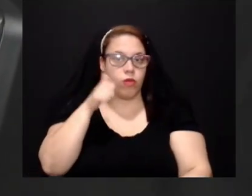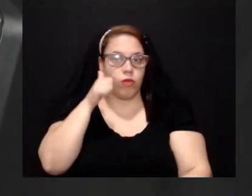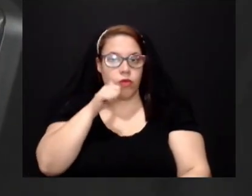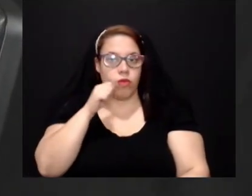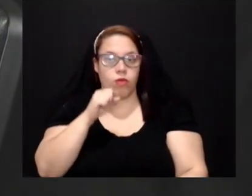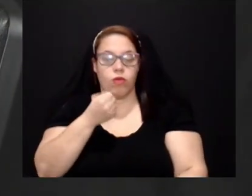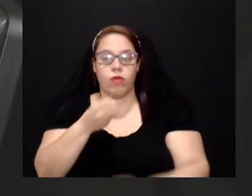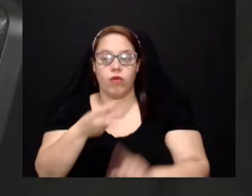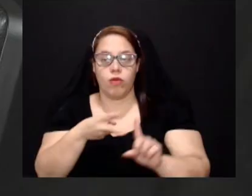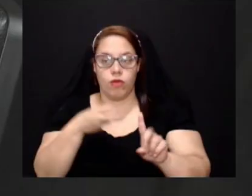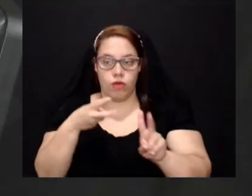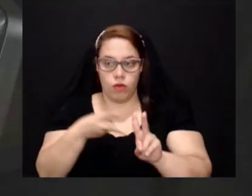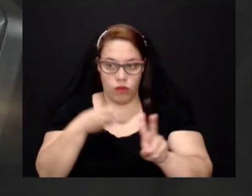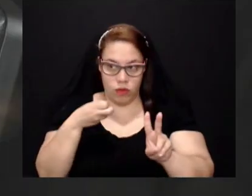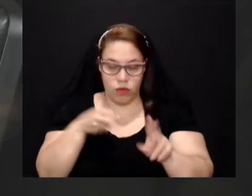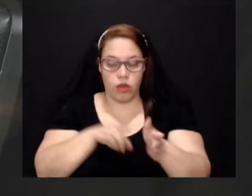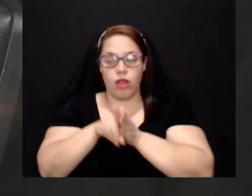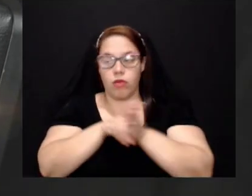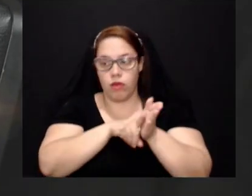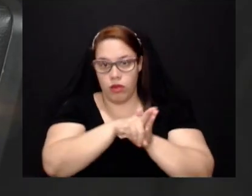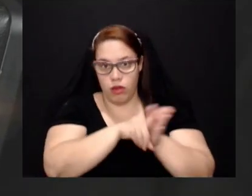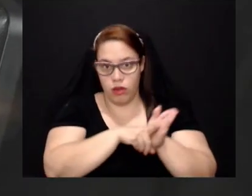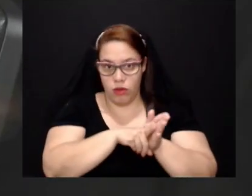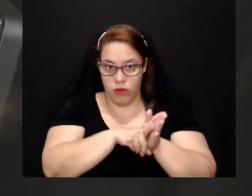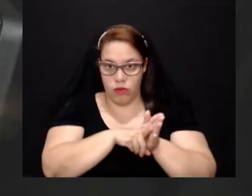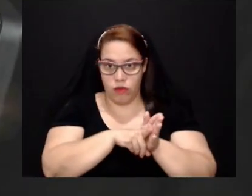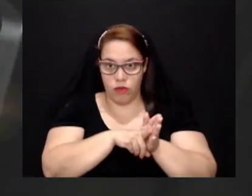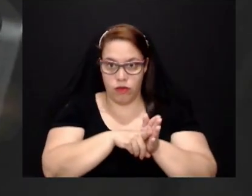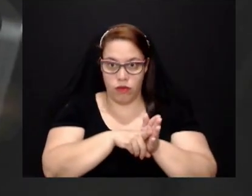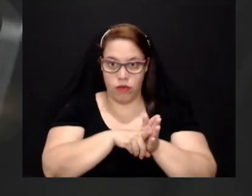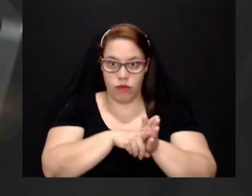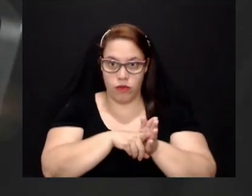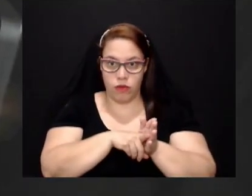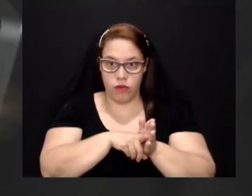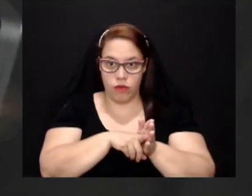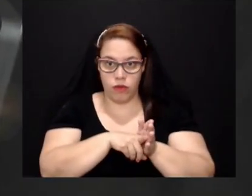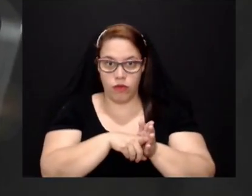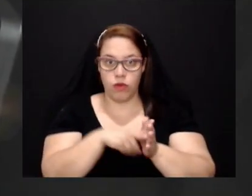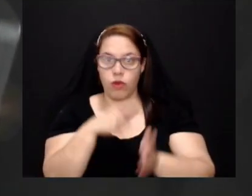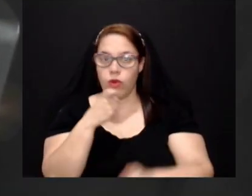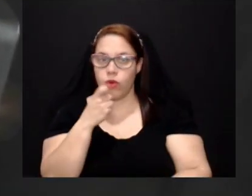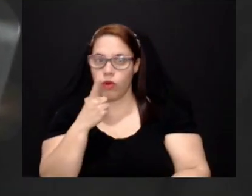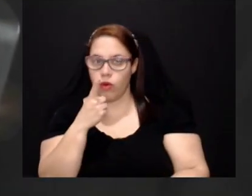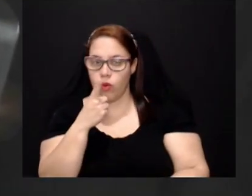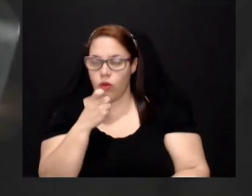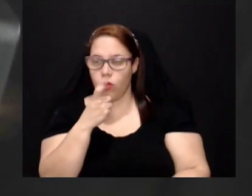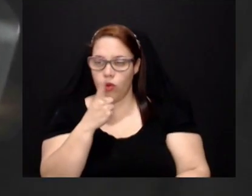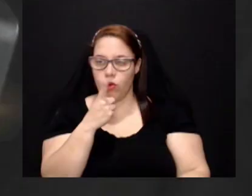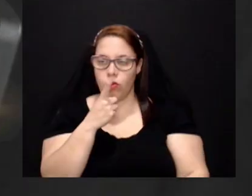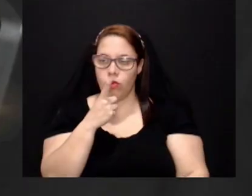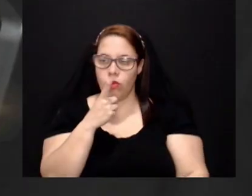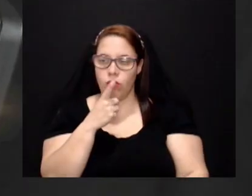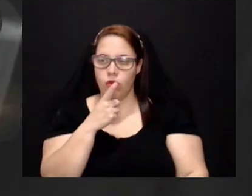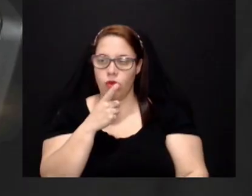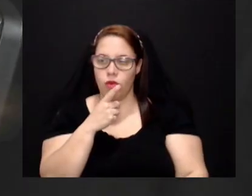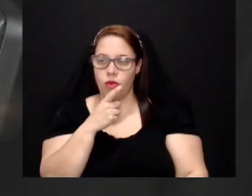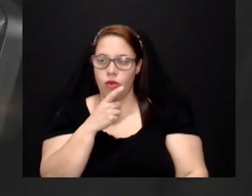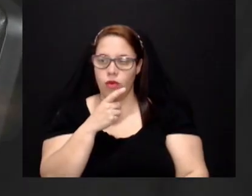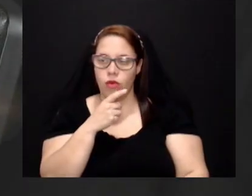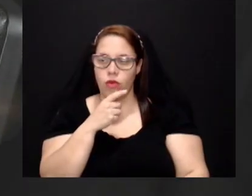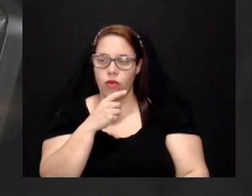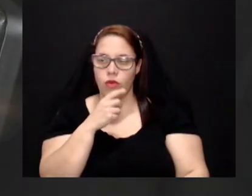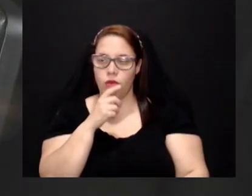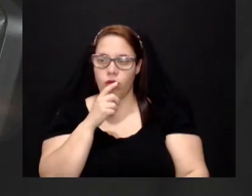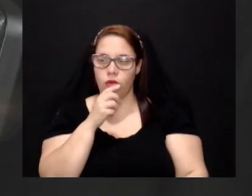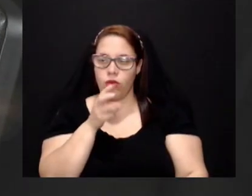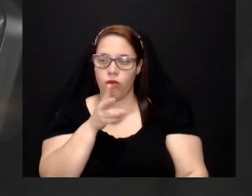nessa pesquisa. E ali, uma das questões que a